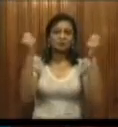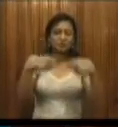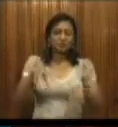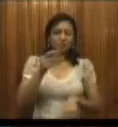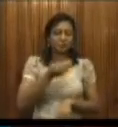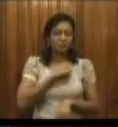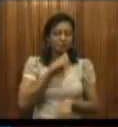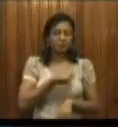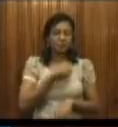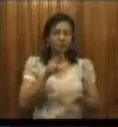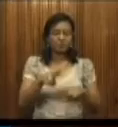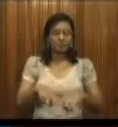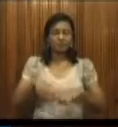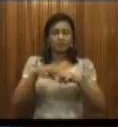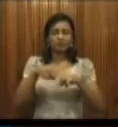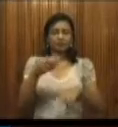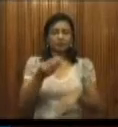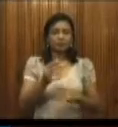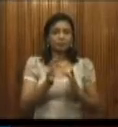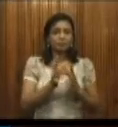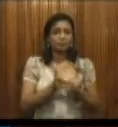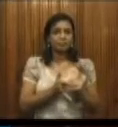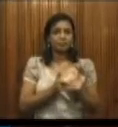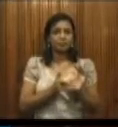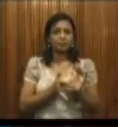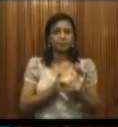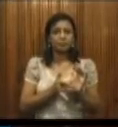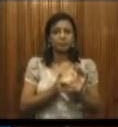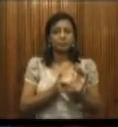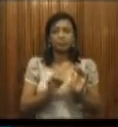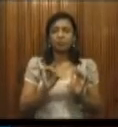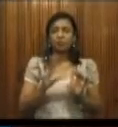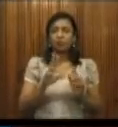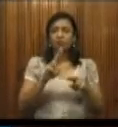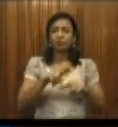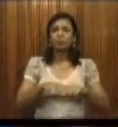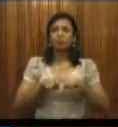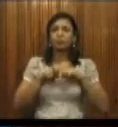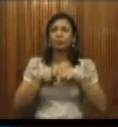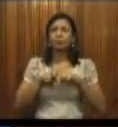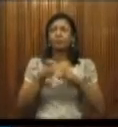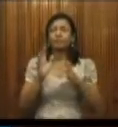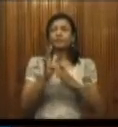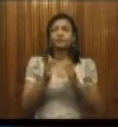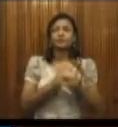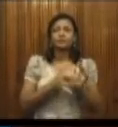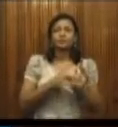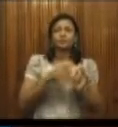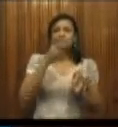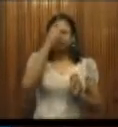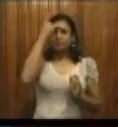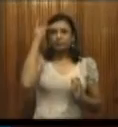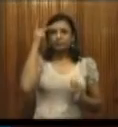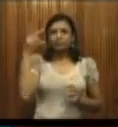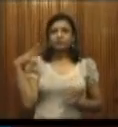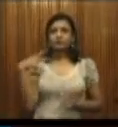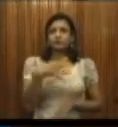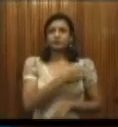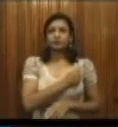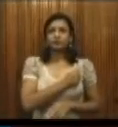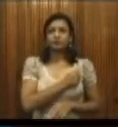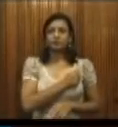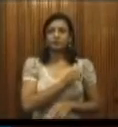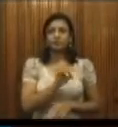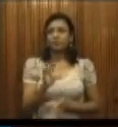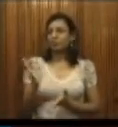através de Jesus Cristo. É através de Jesus que o homem é salvo. Não é pela riqueza que o homem tem. Não é pela juventude que